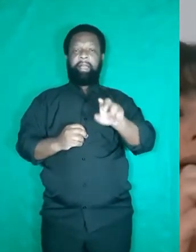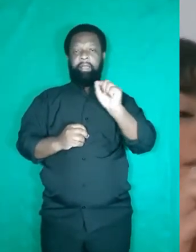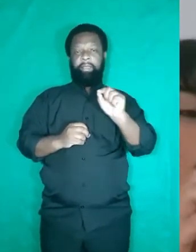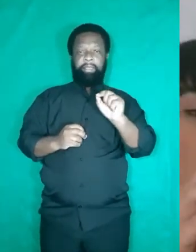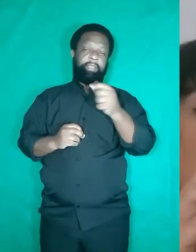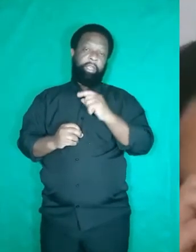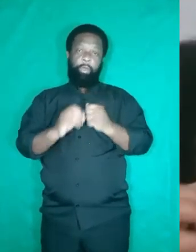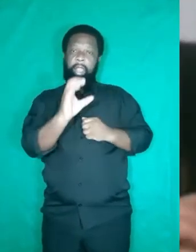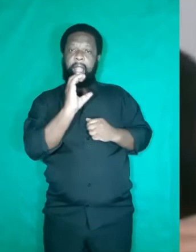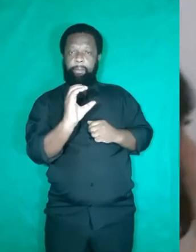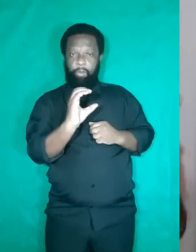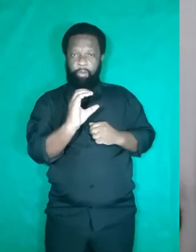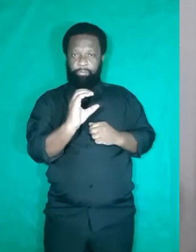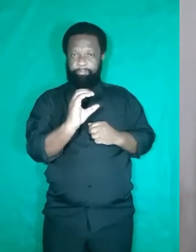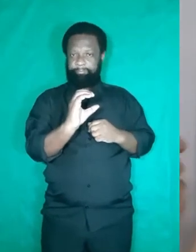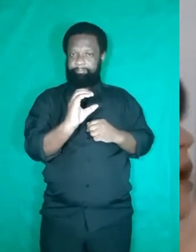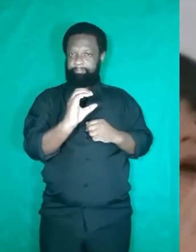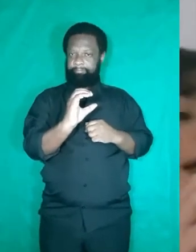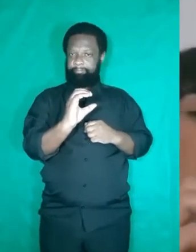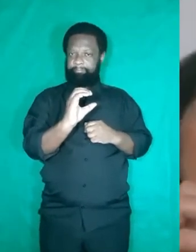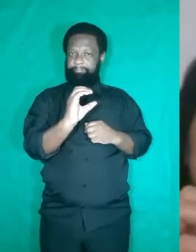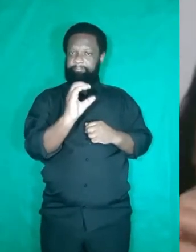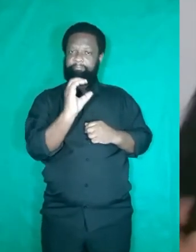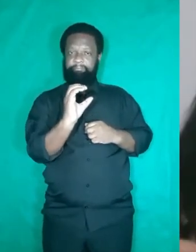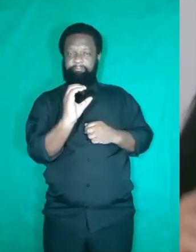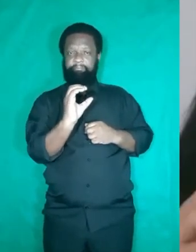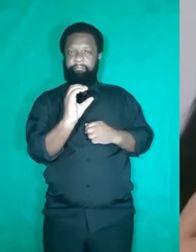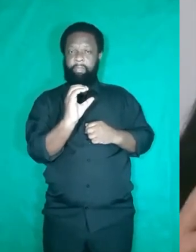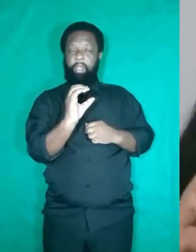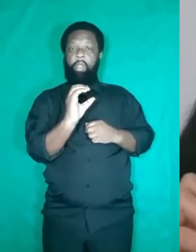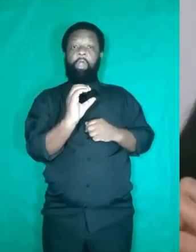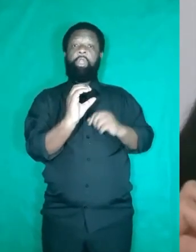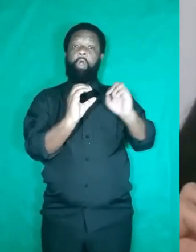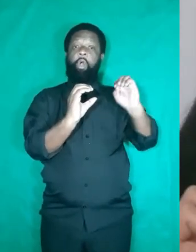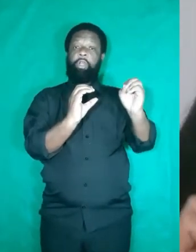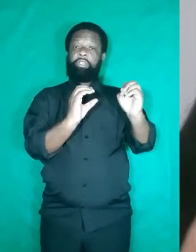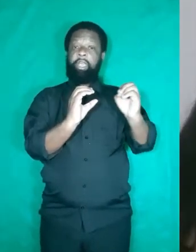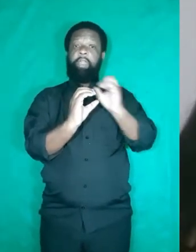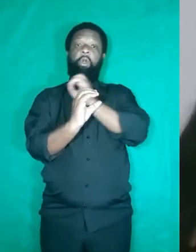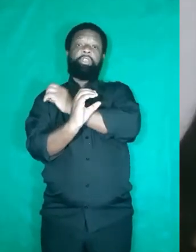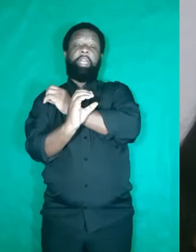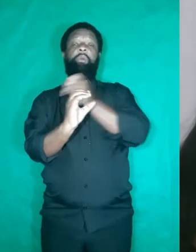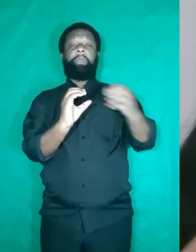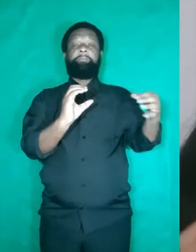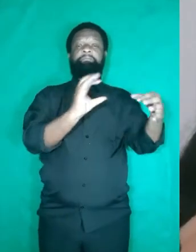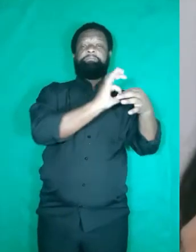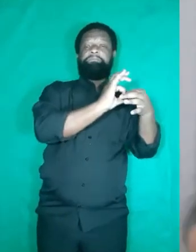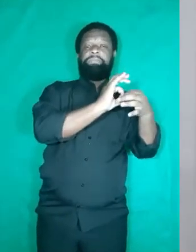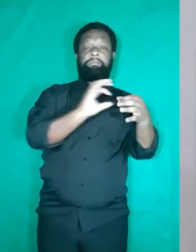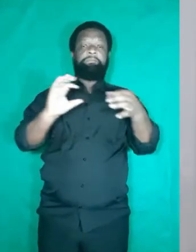O carbono no meio, no primeiro caso aqui, ó. Carbono no meio, oxigênio, oxigênio. Uma ligação